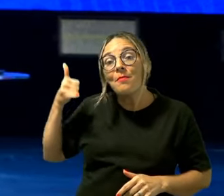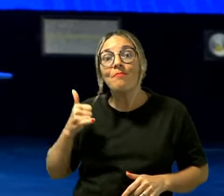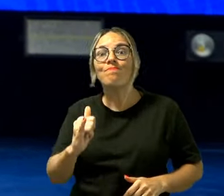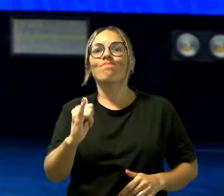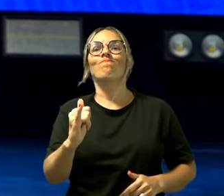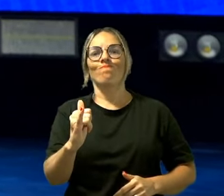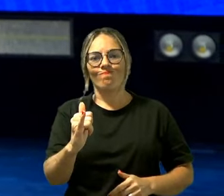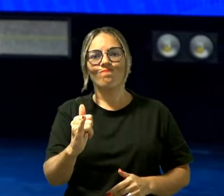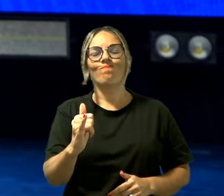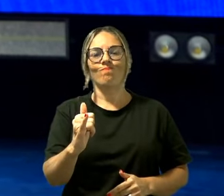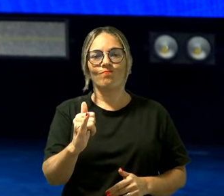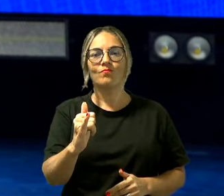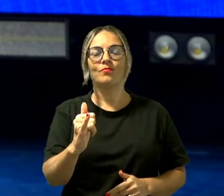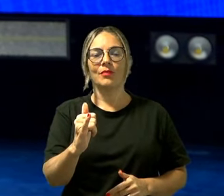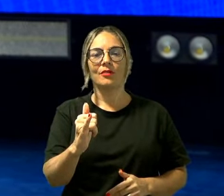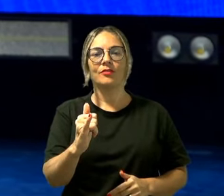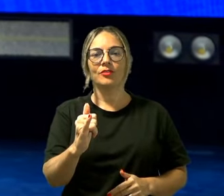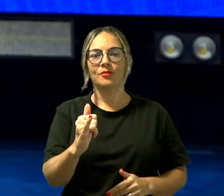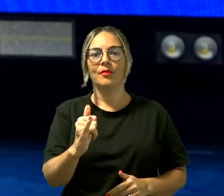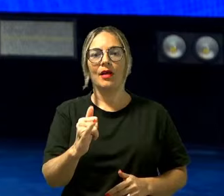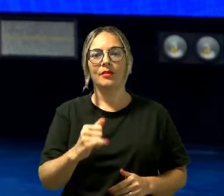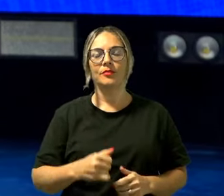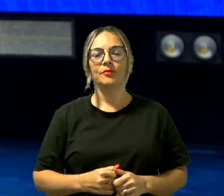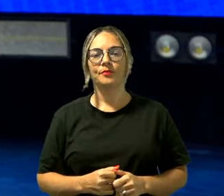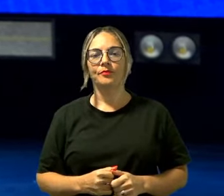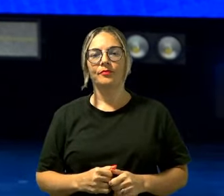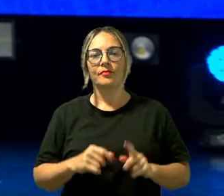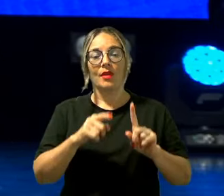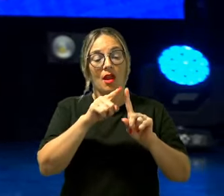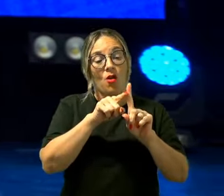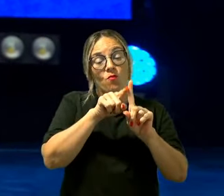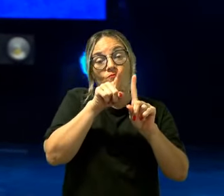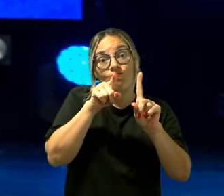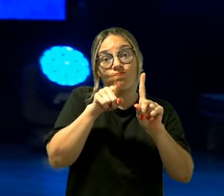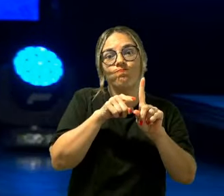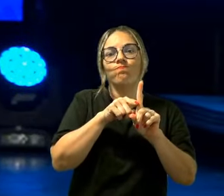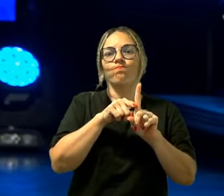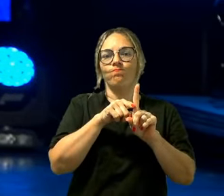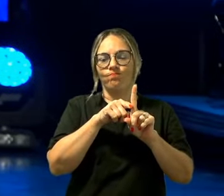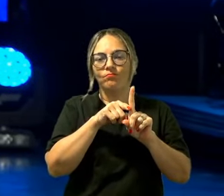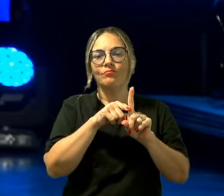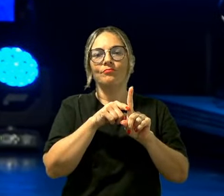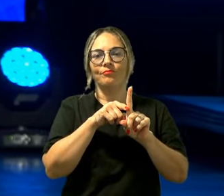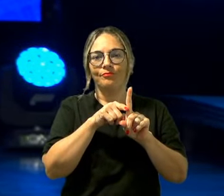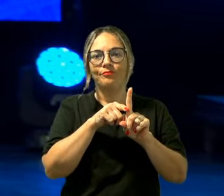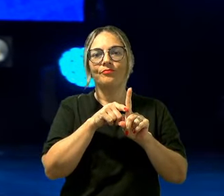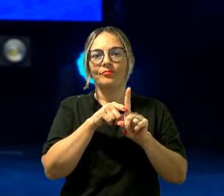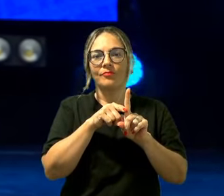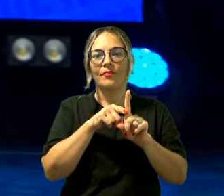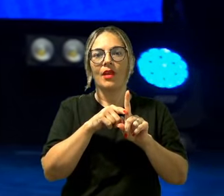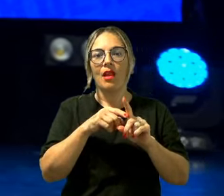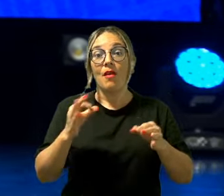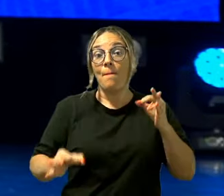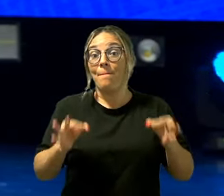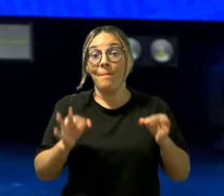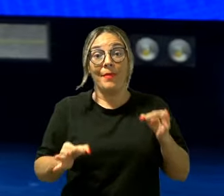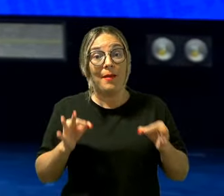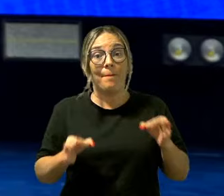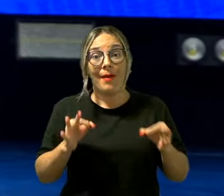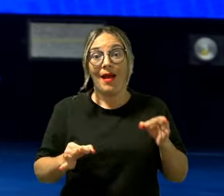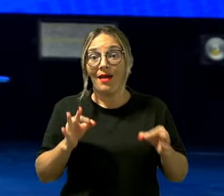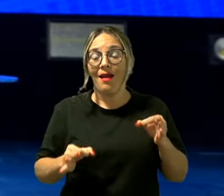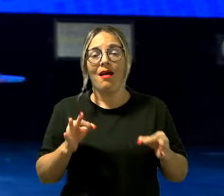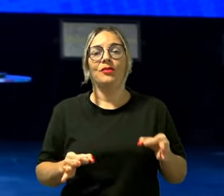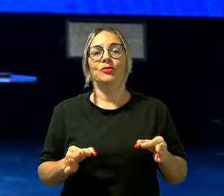Na ótica divina, na verdade o ventre de Joquebede estava reservado, estava guardado para um